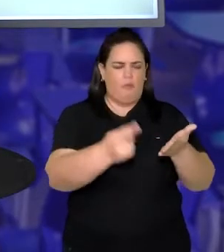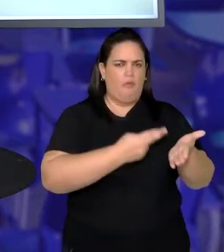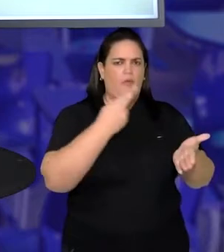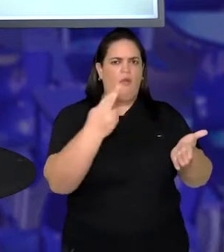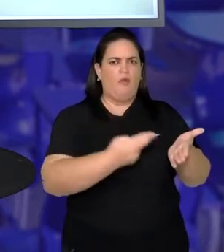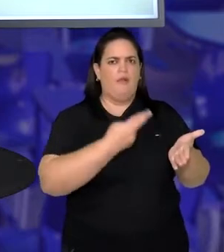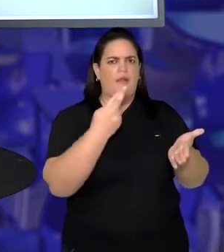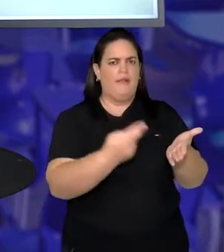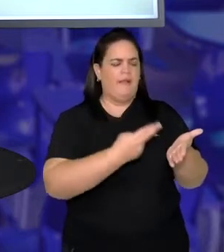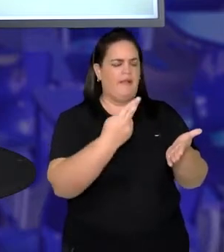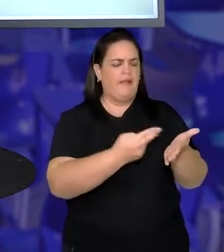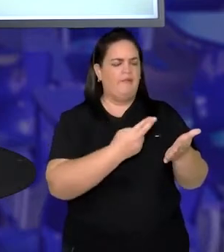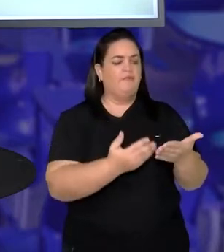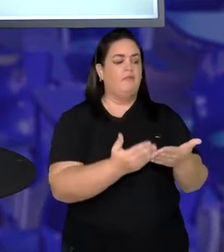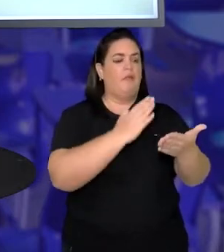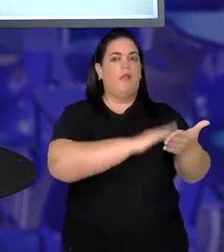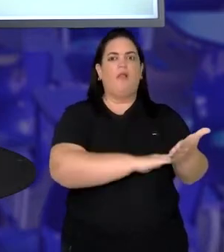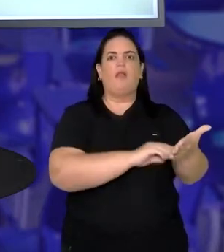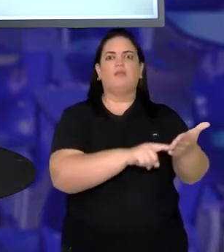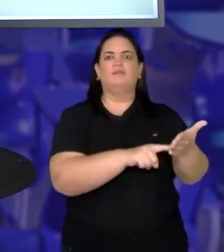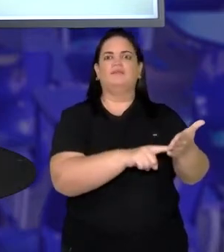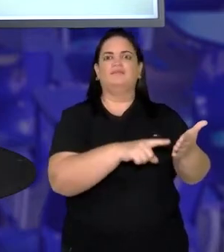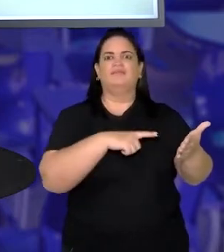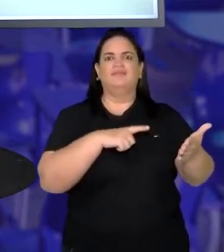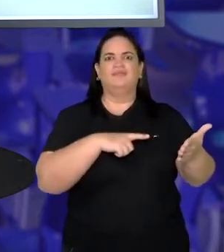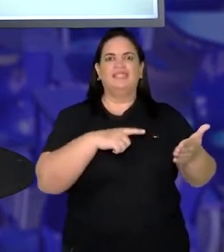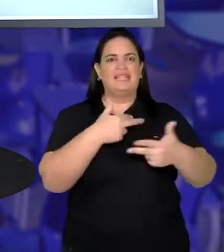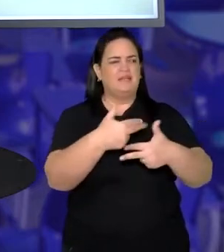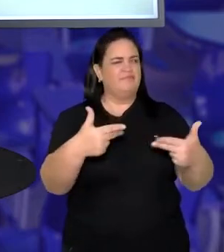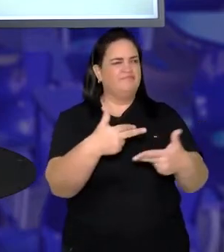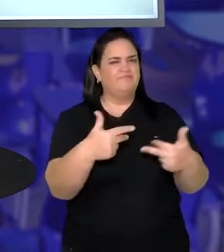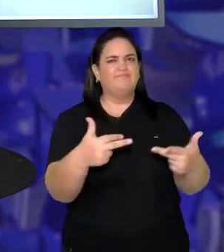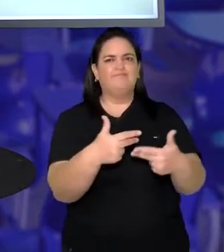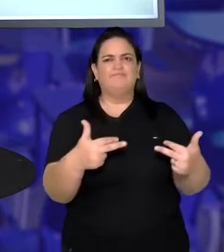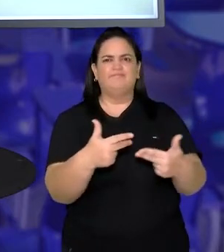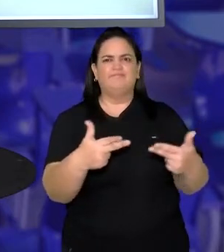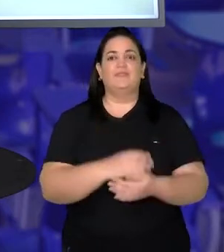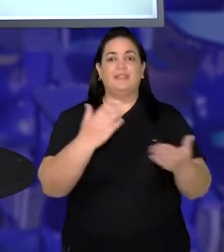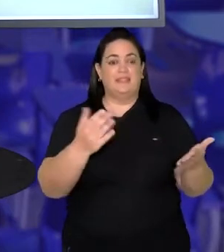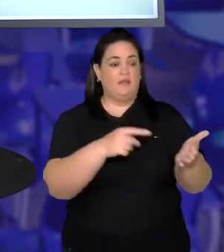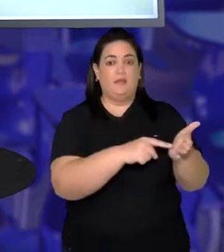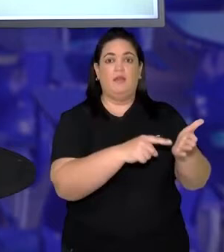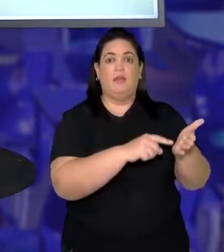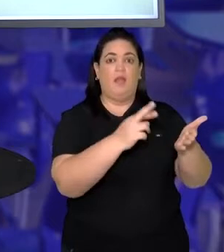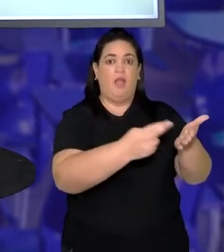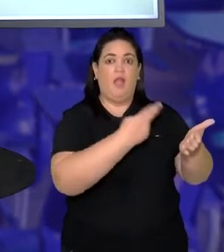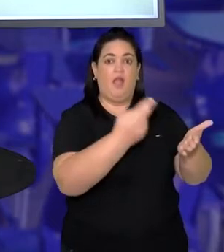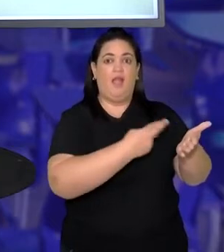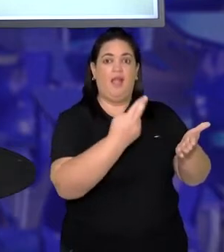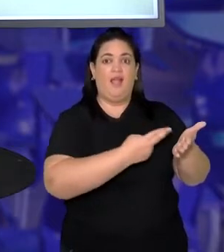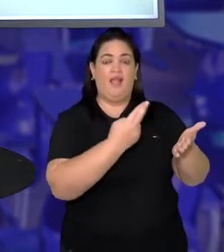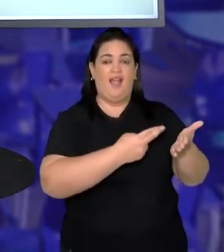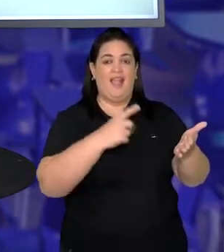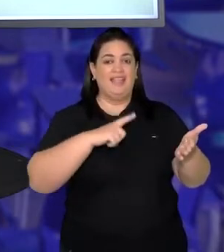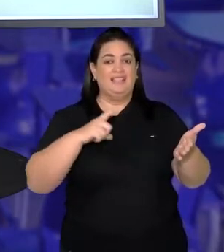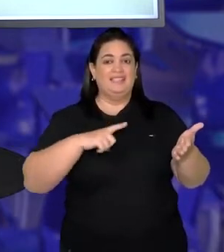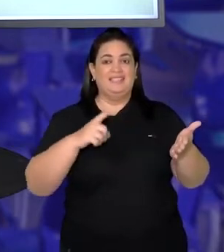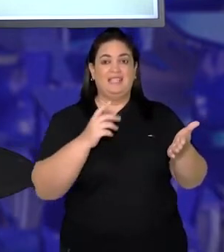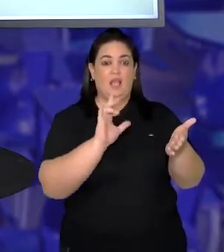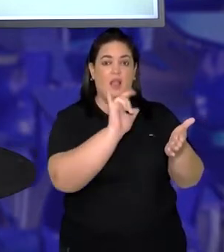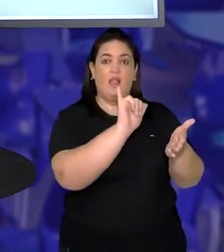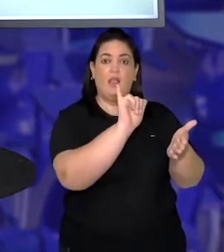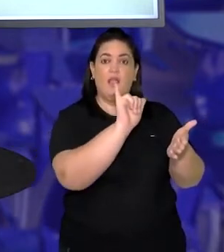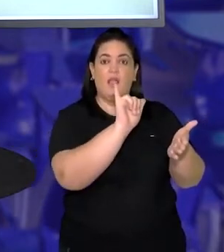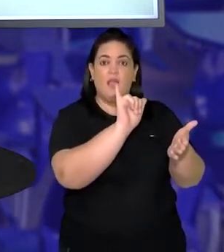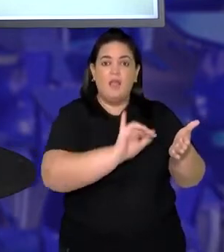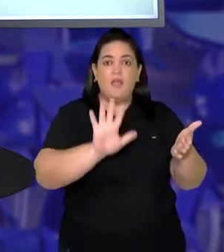Numa revista, por exemplo, você vai ter uma página e nessa página pode ter a divulgação de algum produto. Como a revista possui um suporte